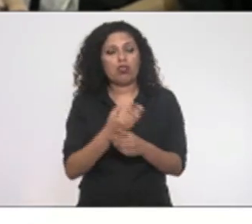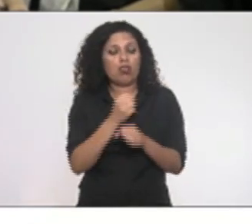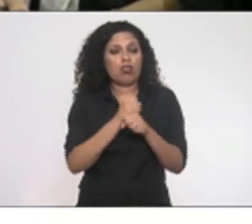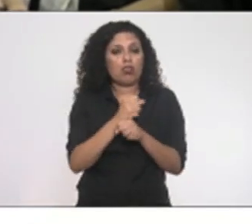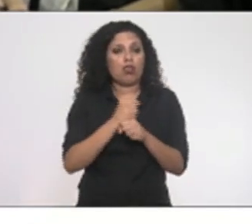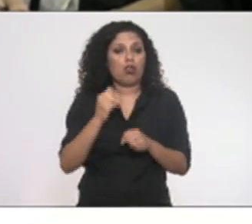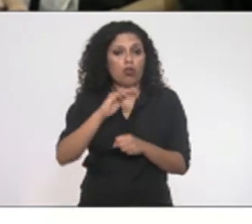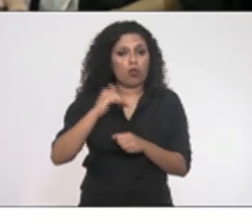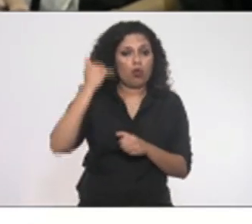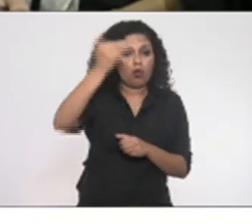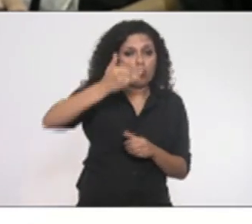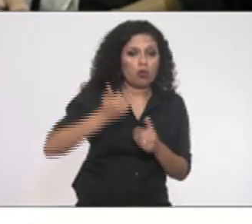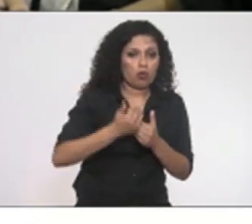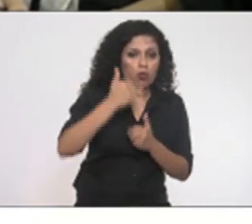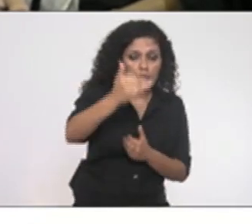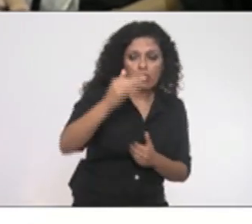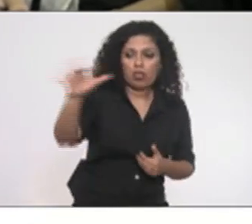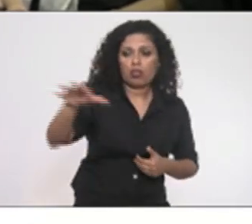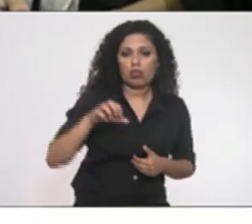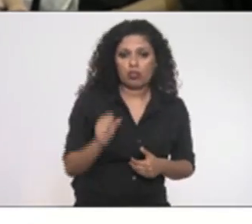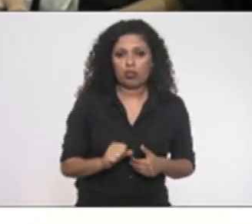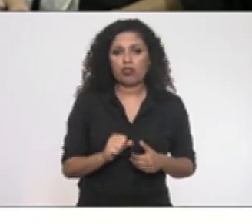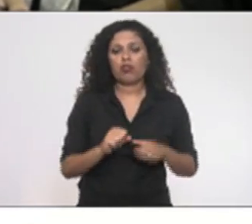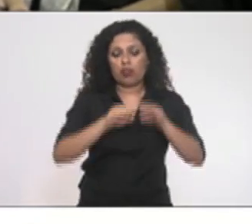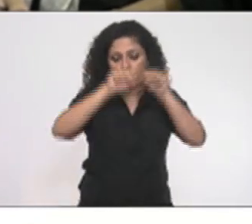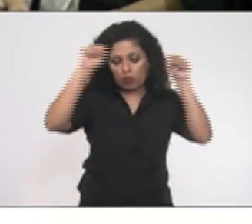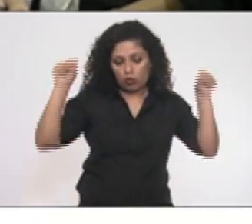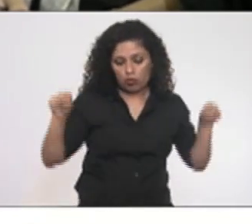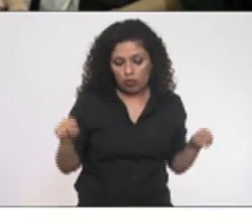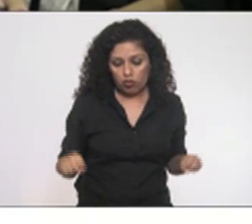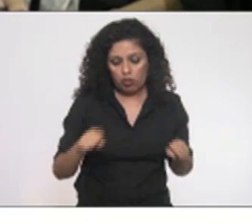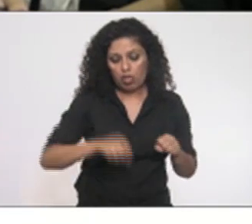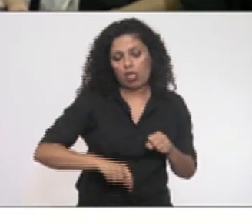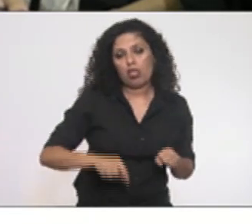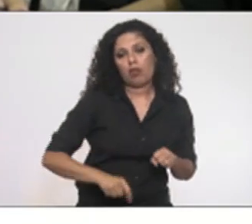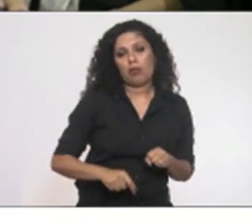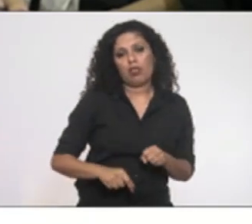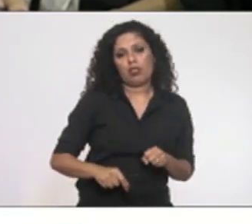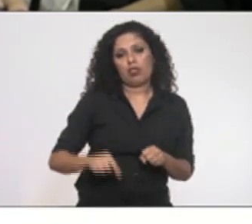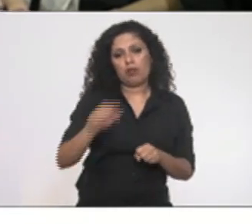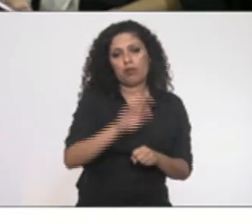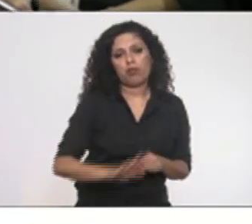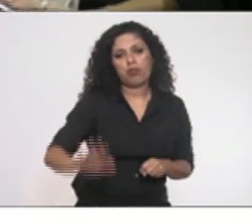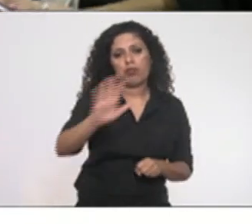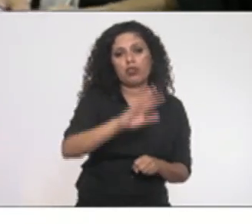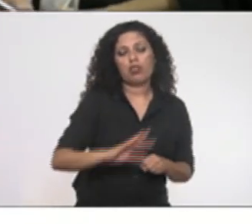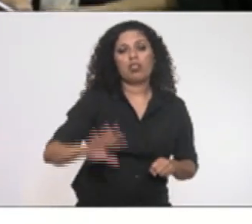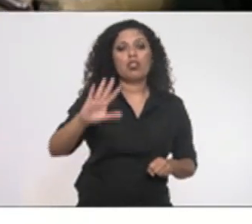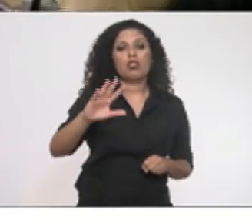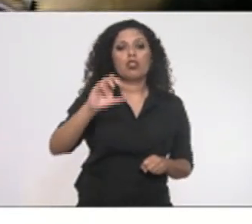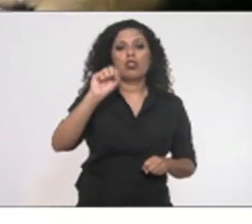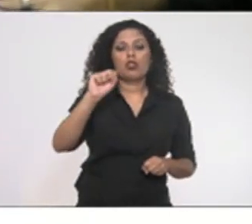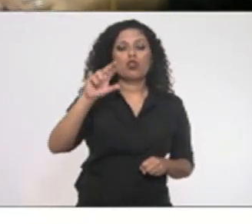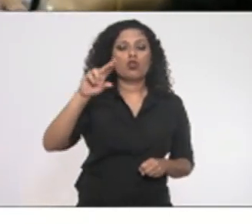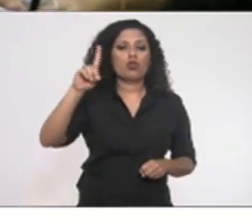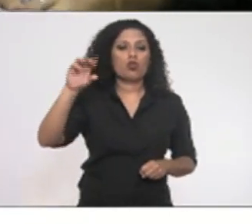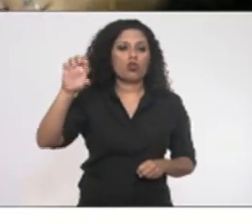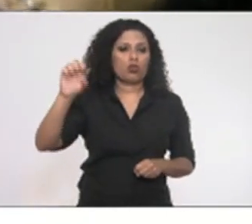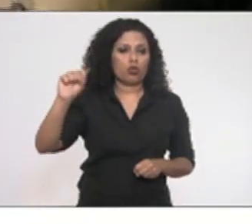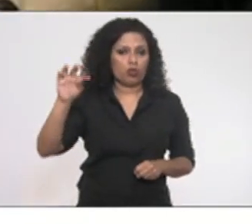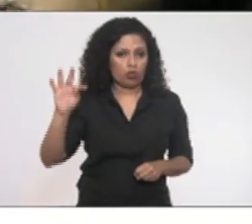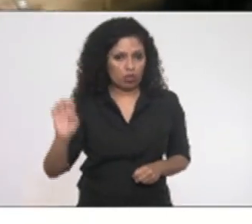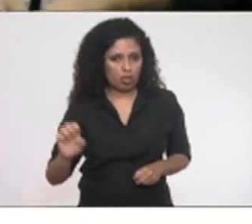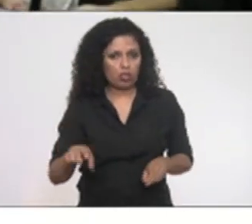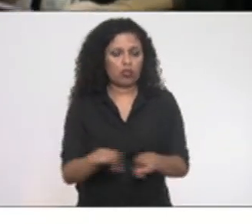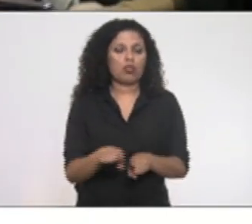uma chamada pública para oferta de capacidade aqui no sistema do Sudeste, também nos moldes da TBG. A gente espera que seja uma chamada, como eu falei,